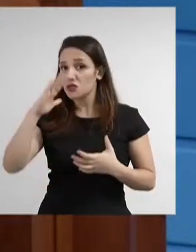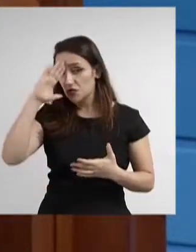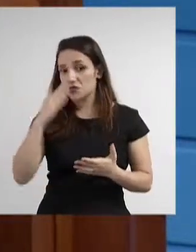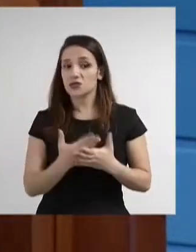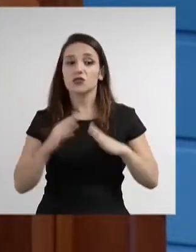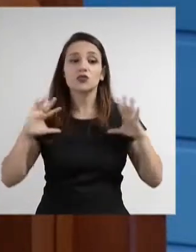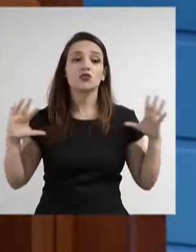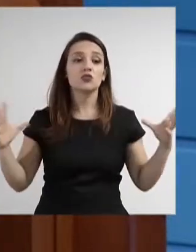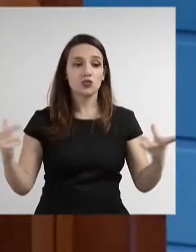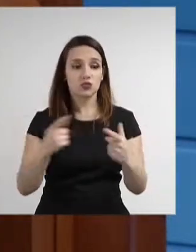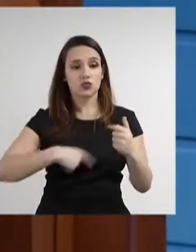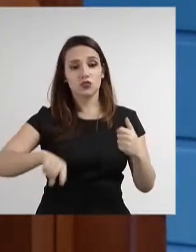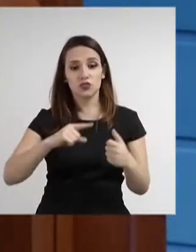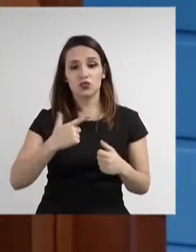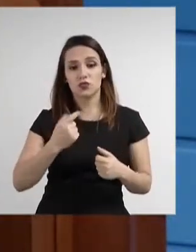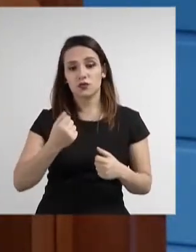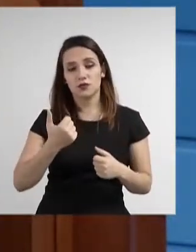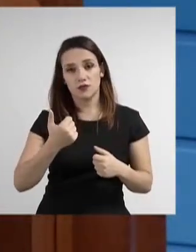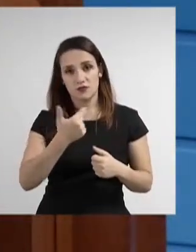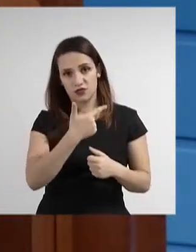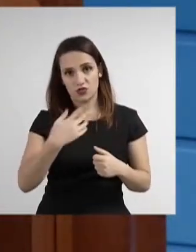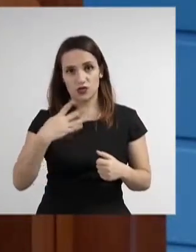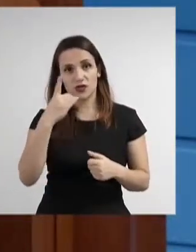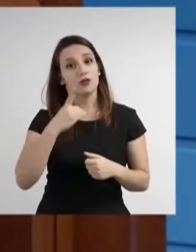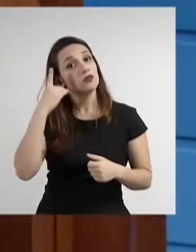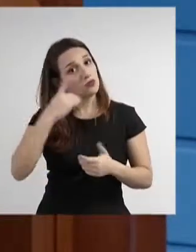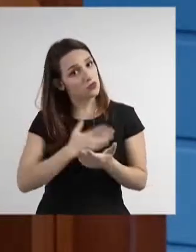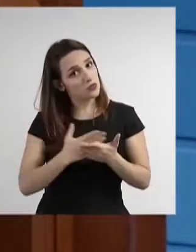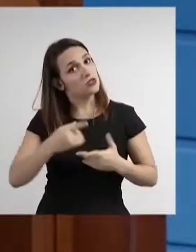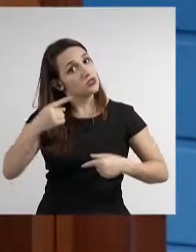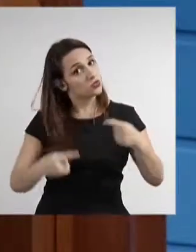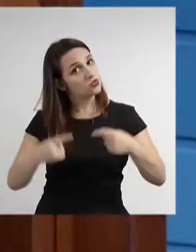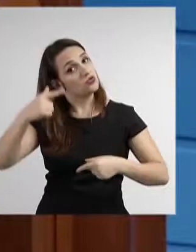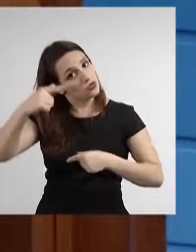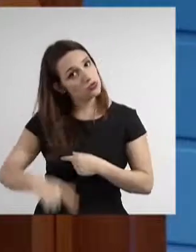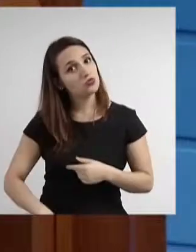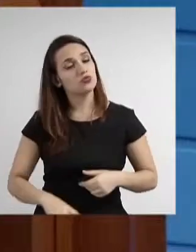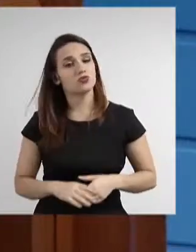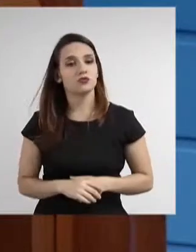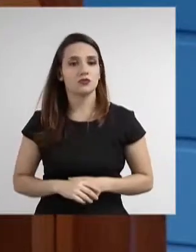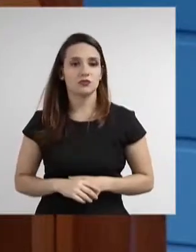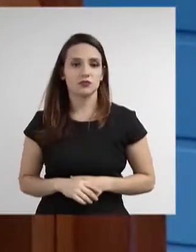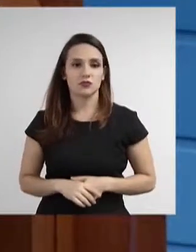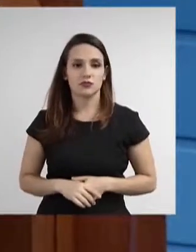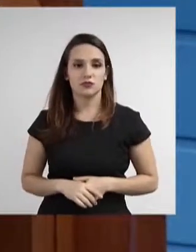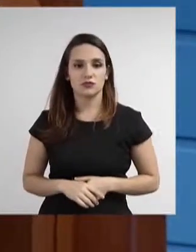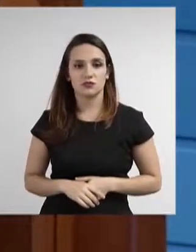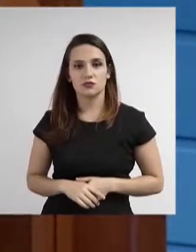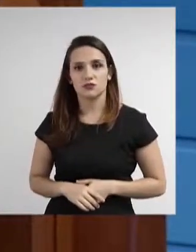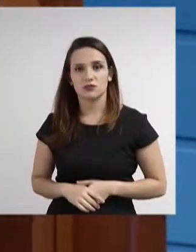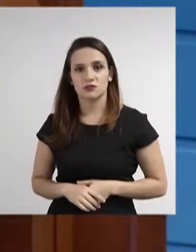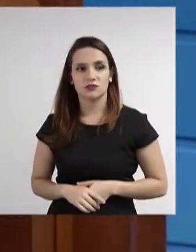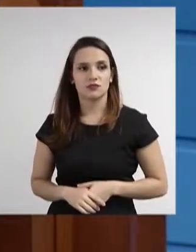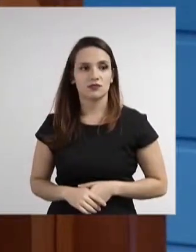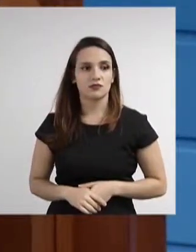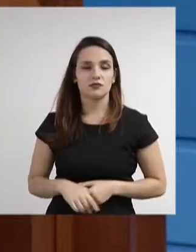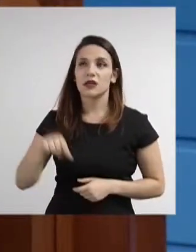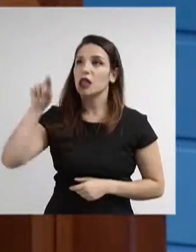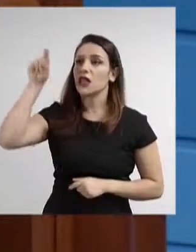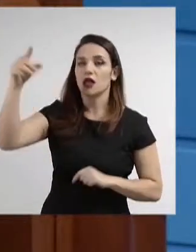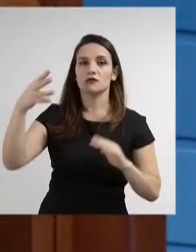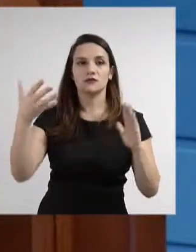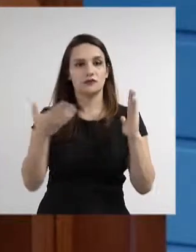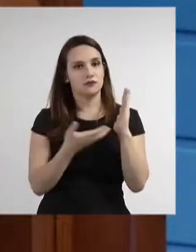deputados que esse assunto de emenda parlamentar volte a ser discutido. Lá na Câmara Federal acabaram de